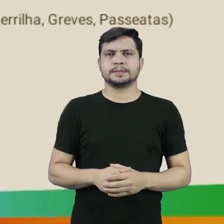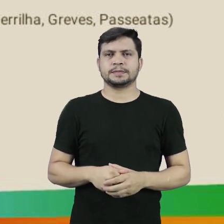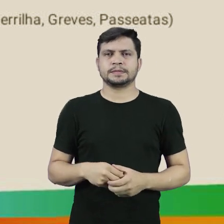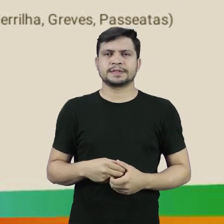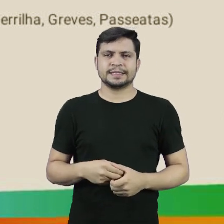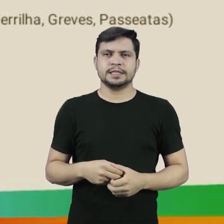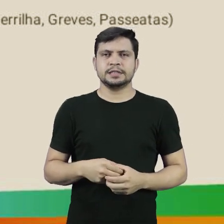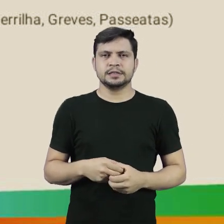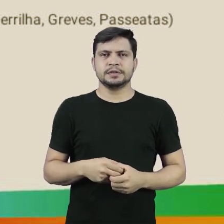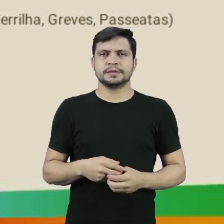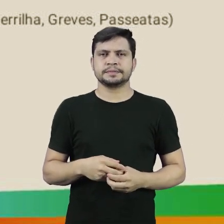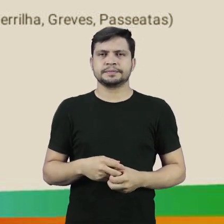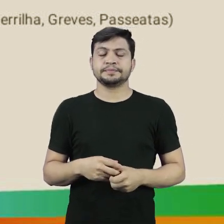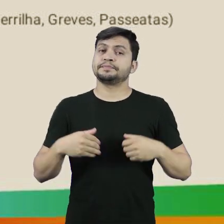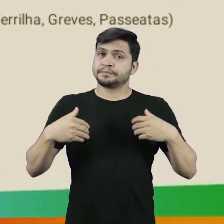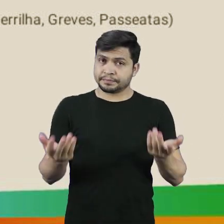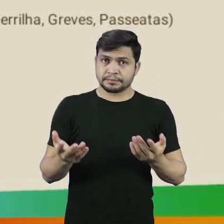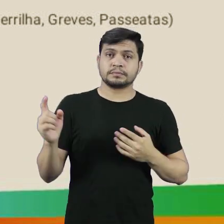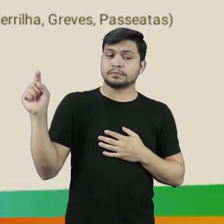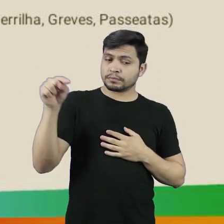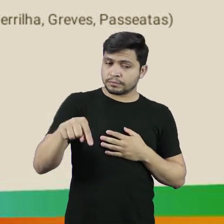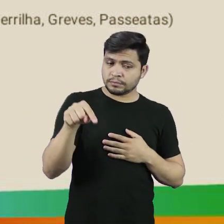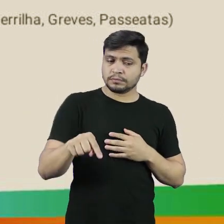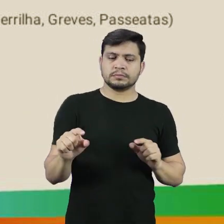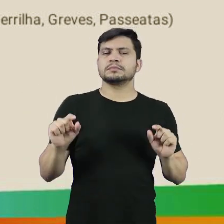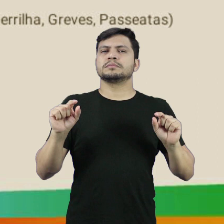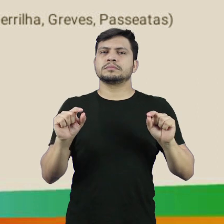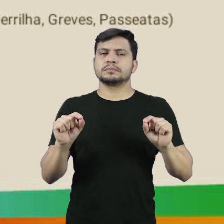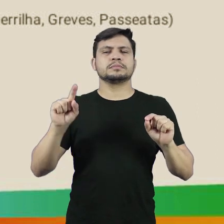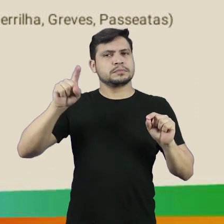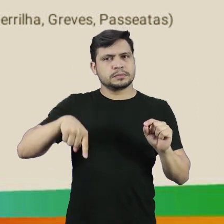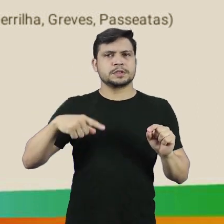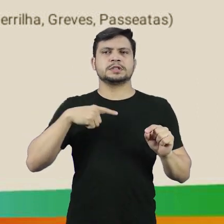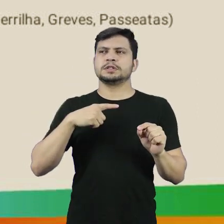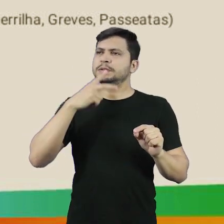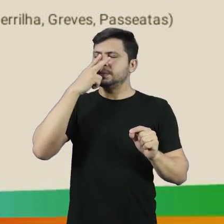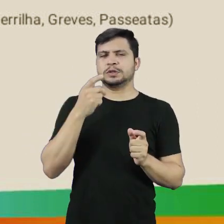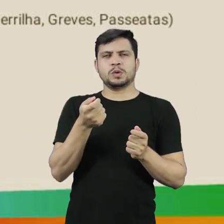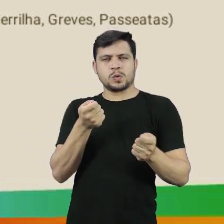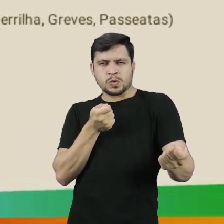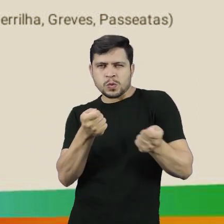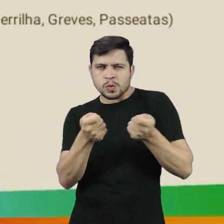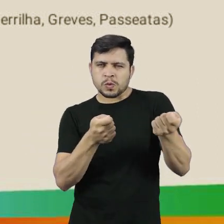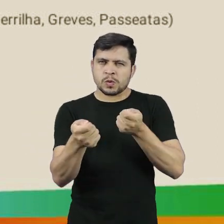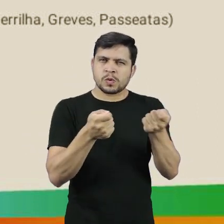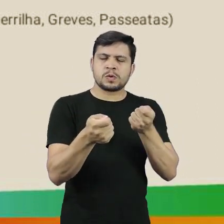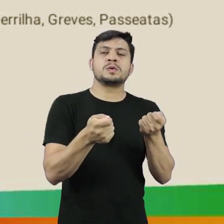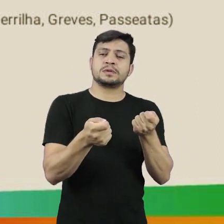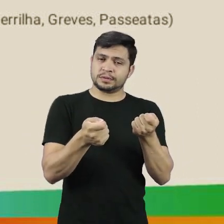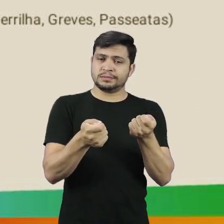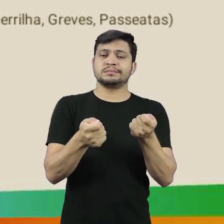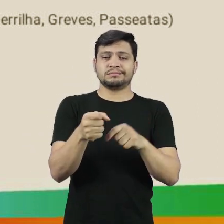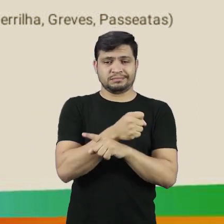esse colocar-se em prática para a população comum, a partir de uma censura muito grande, né? A criação do Departamento de